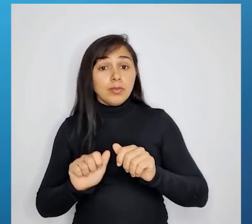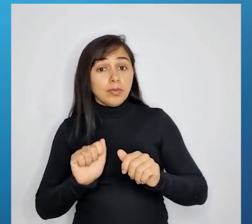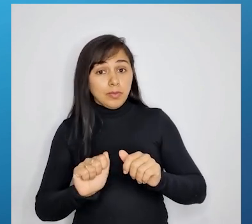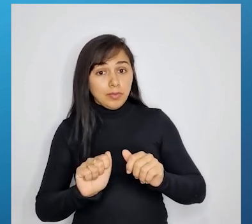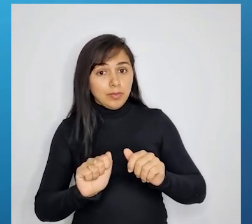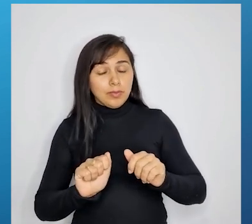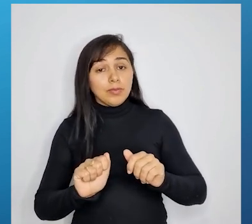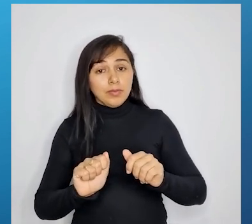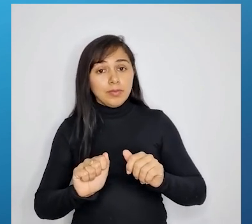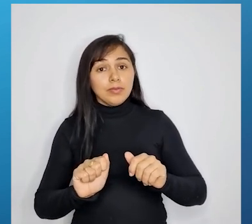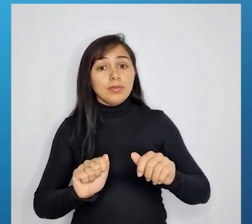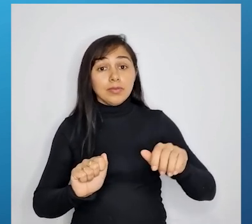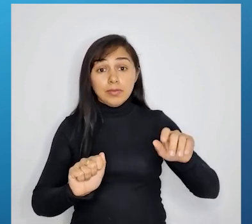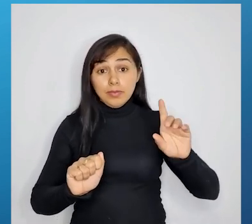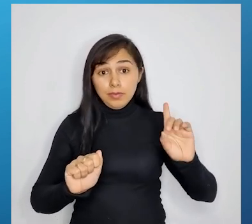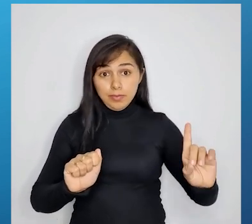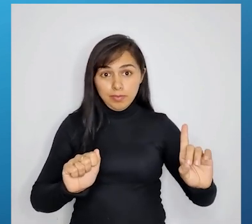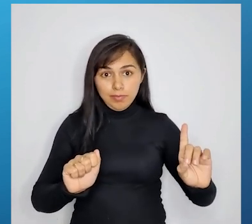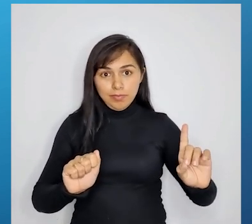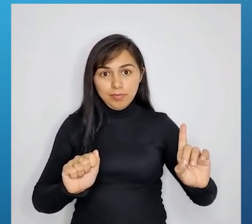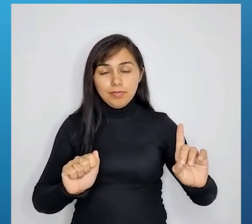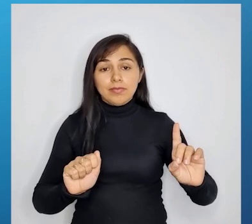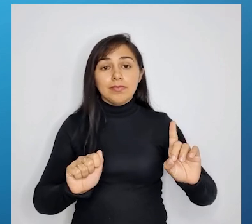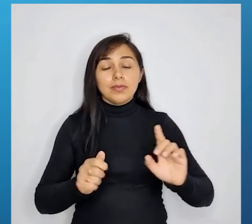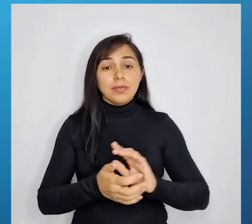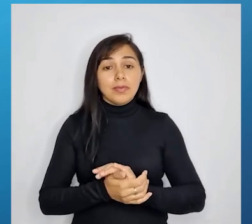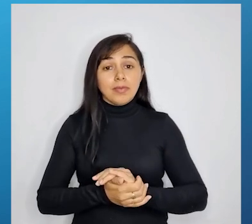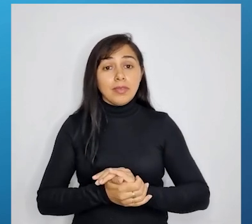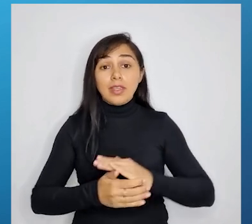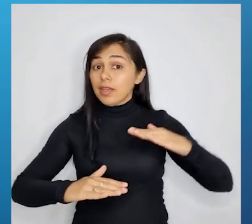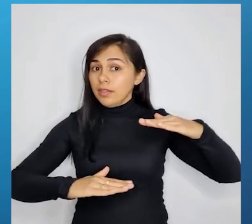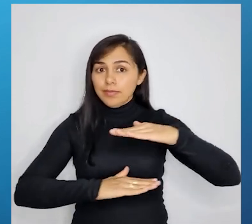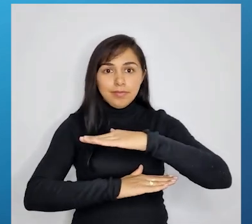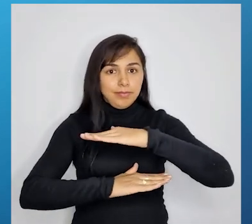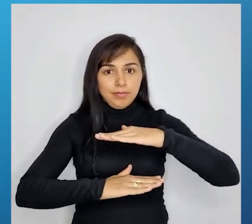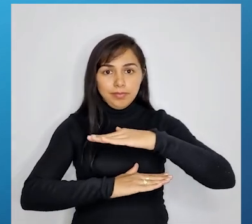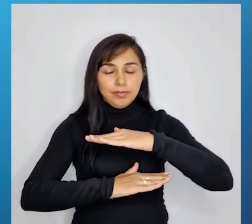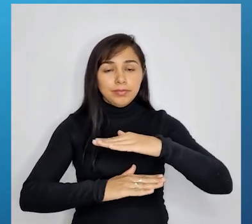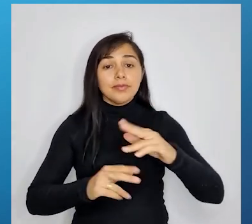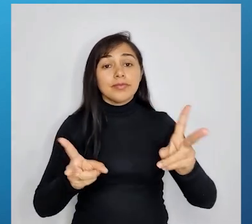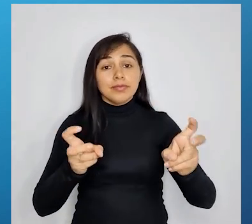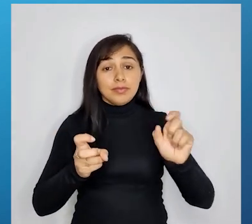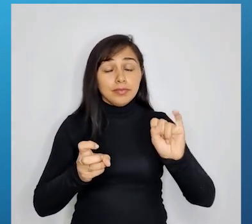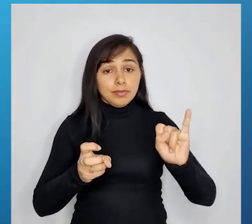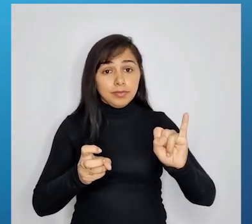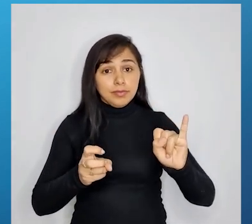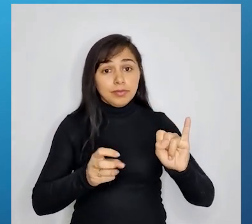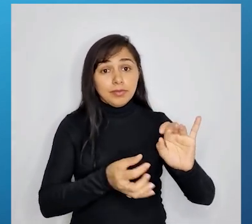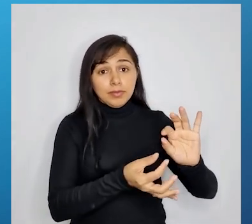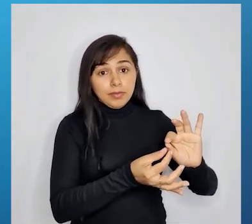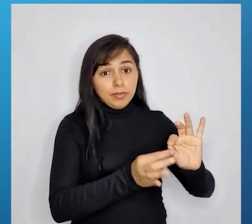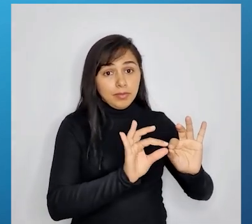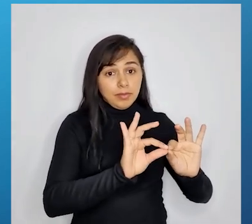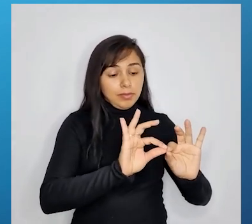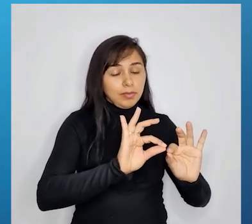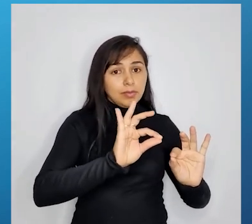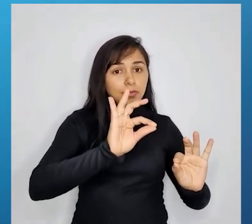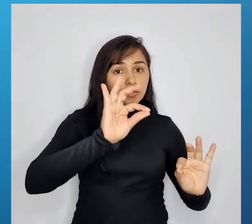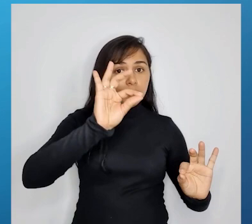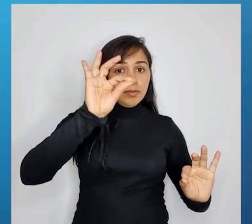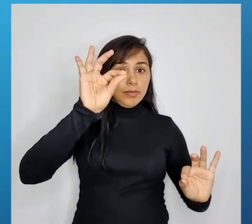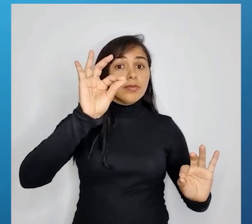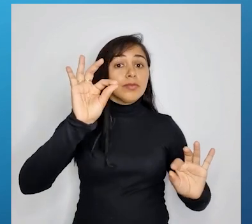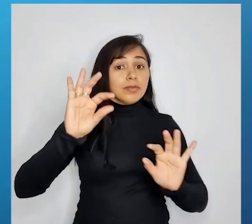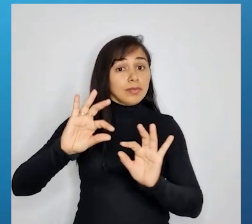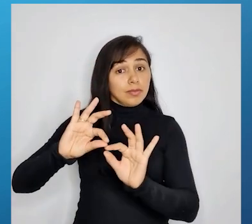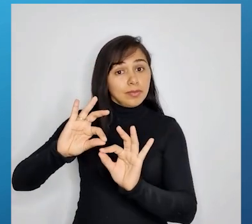é paralelo ao lado CB, porque se a gente fizer aqui um prolongamento, eles vão se tocar,